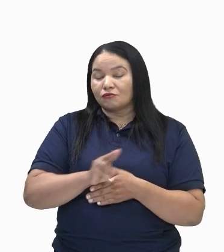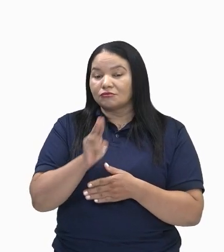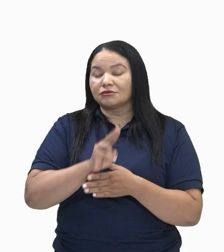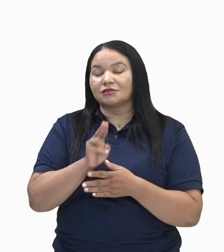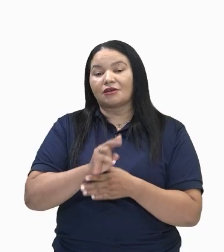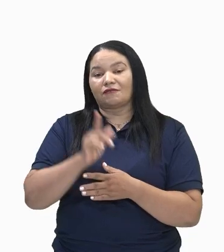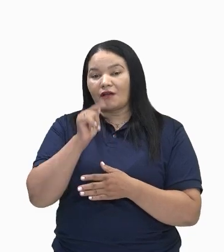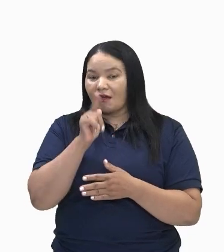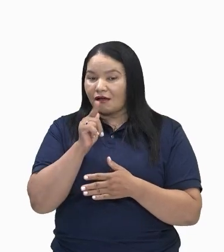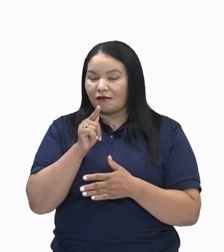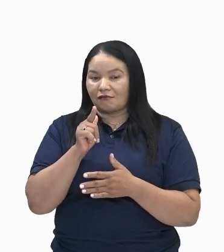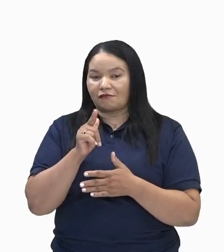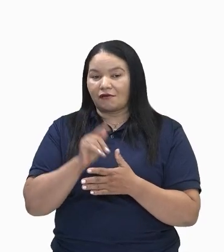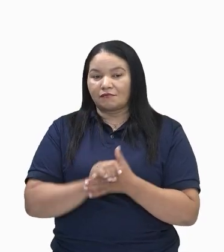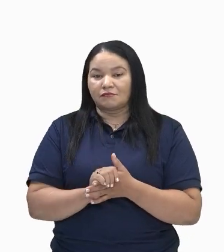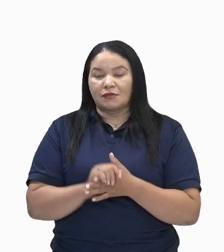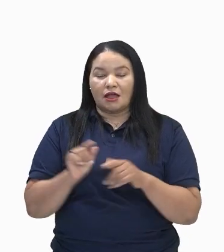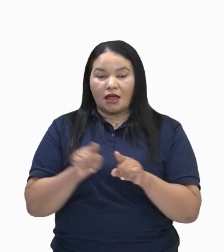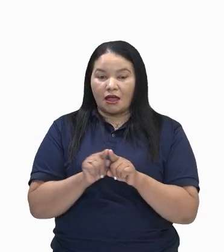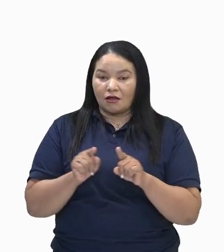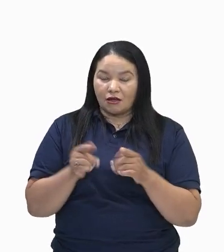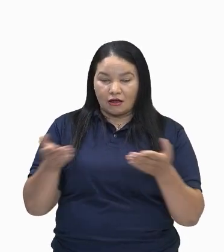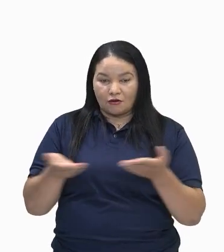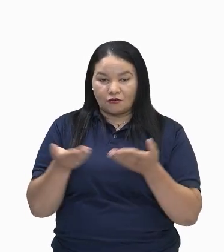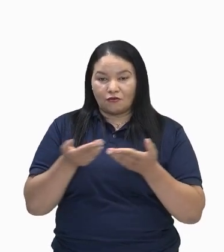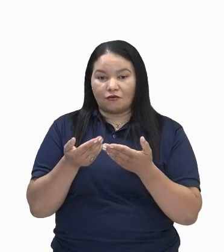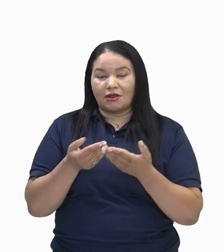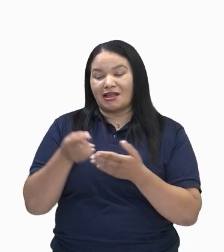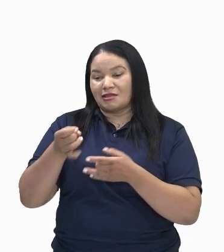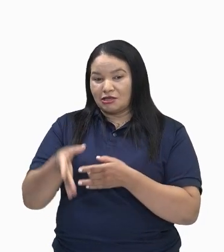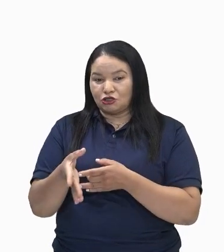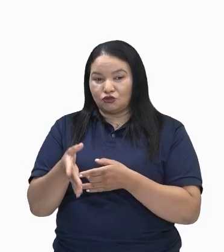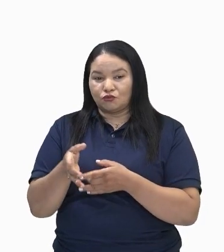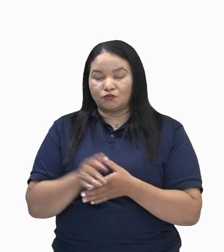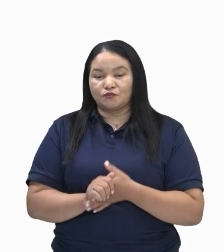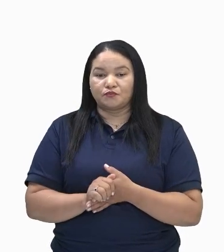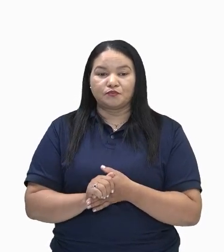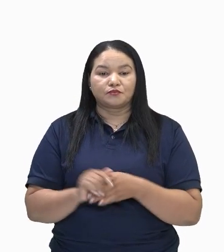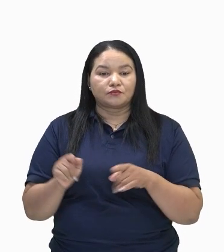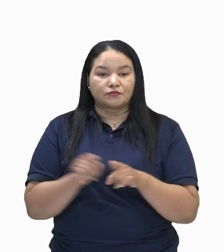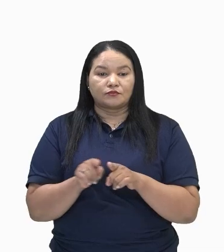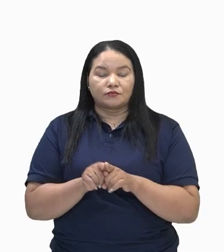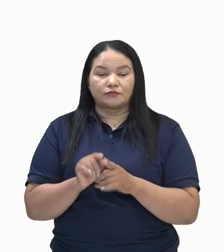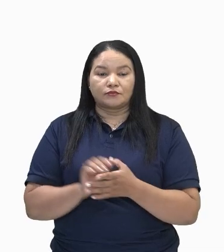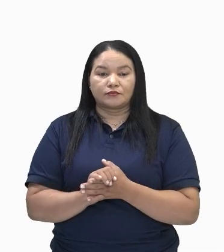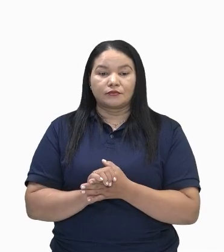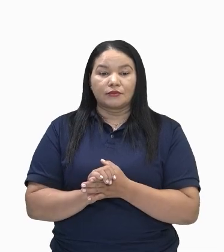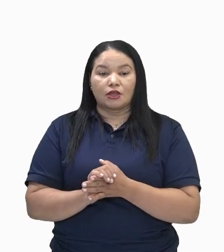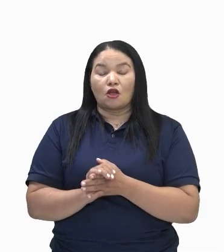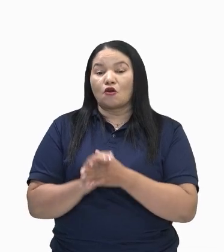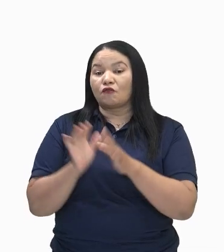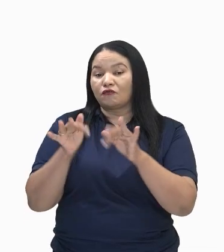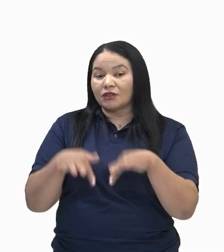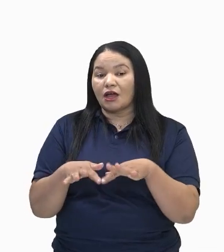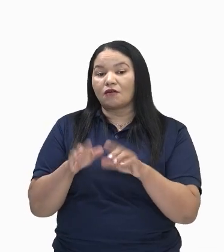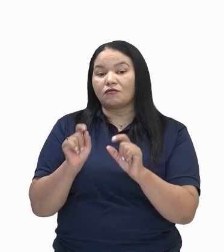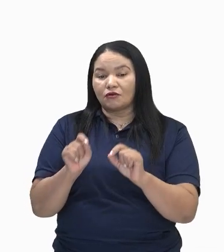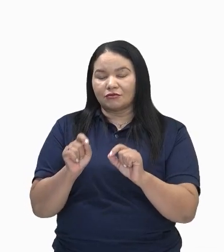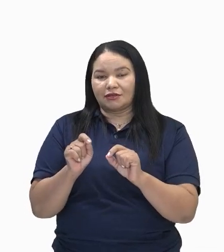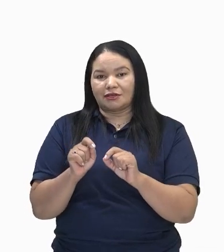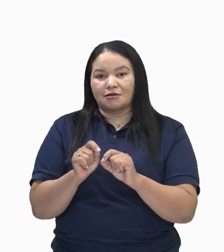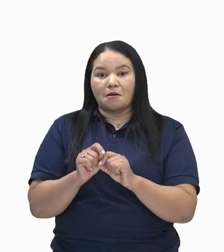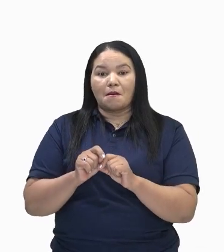com o líquido, correto? E aí, avançando na narrativa, nós chegamos ao clímax, que é justamente o ponto de maior